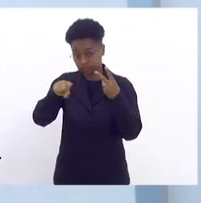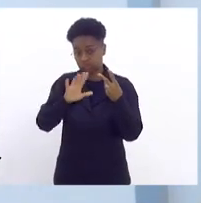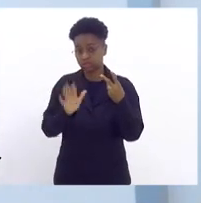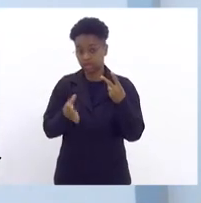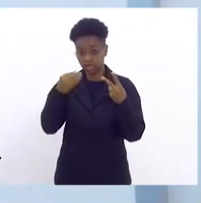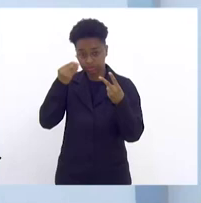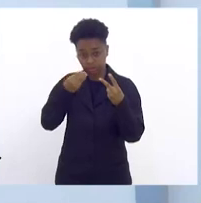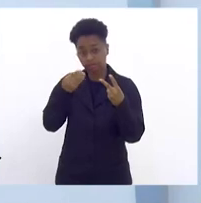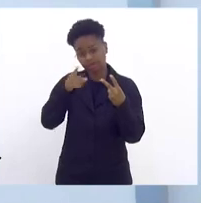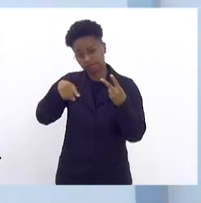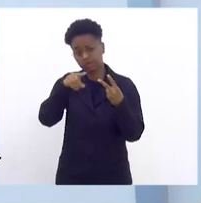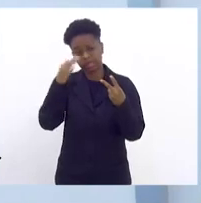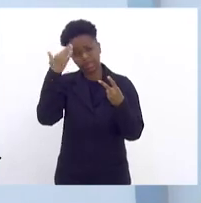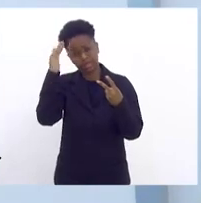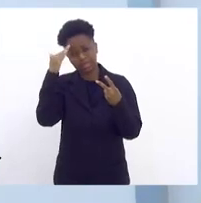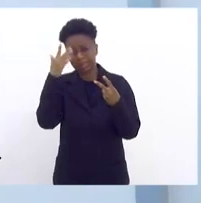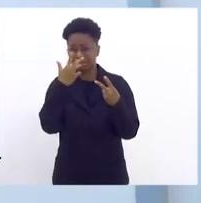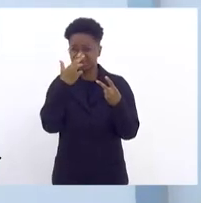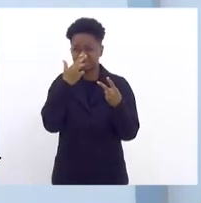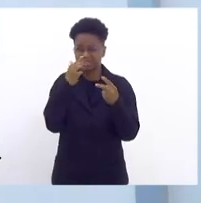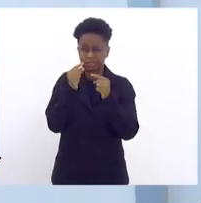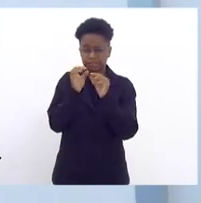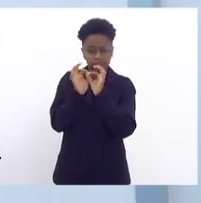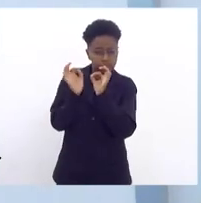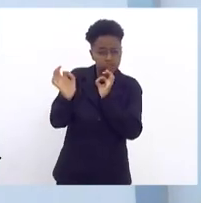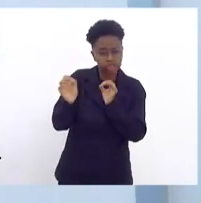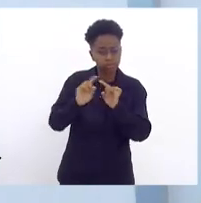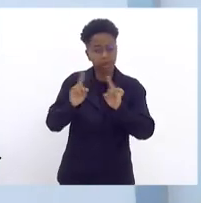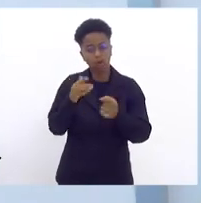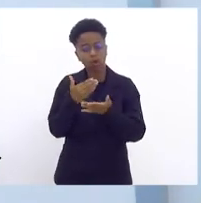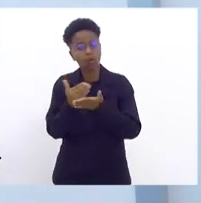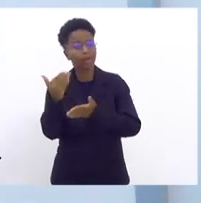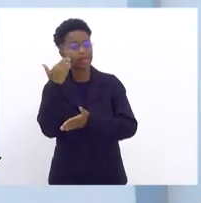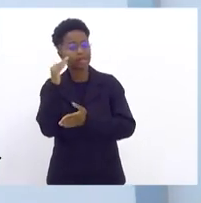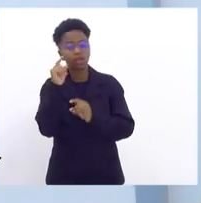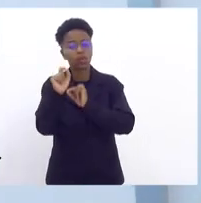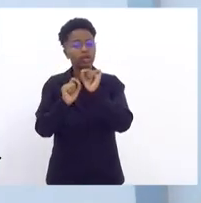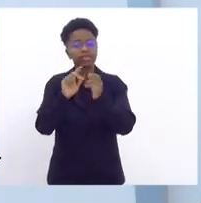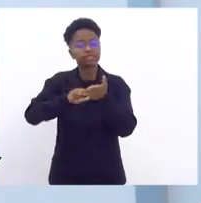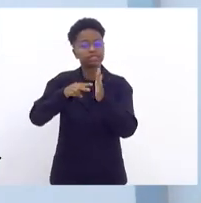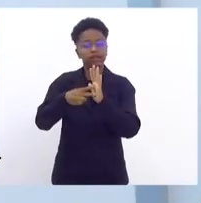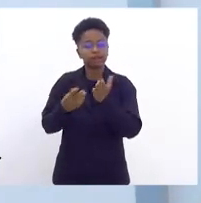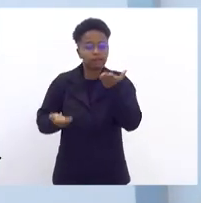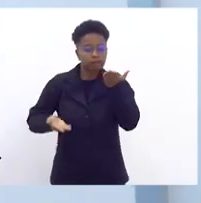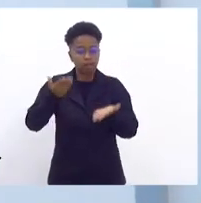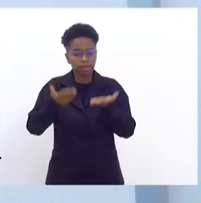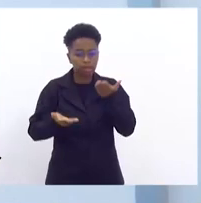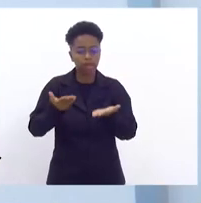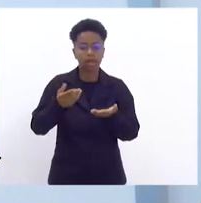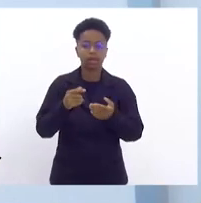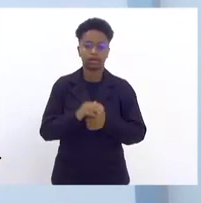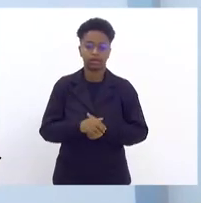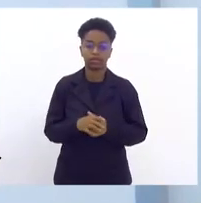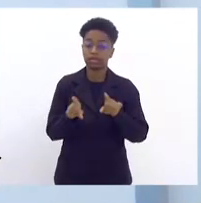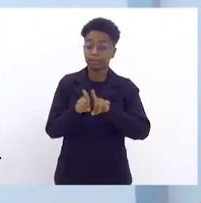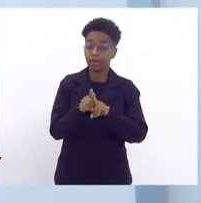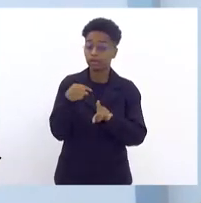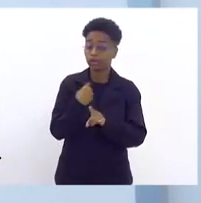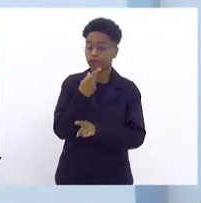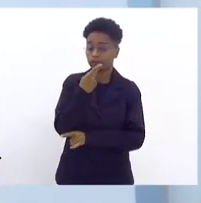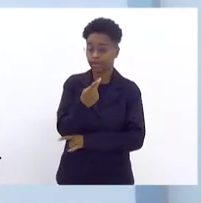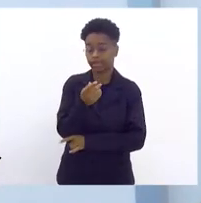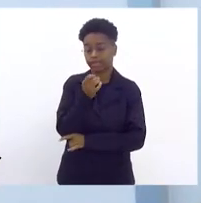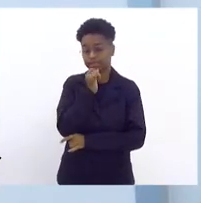de uma forma muito distante mas talvez você vai começar a compreender o que que é uma desorganização que tanto falamos né É